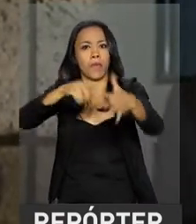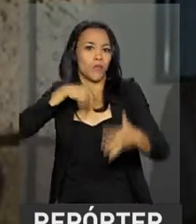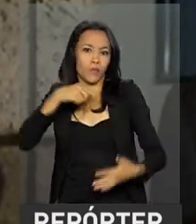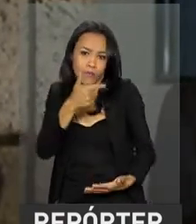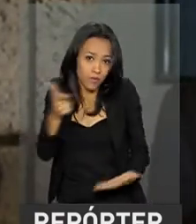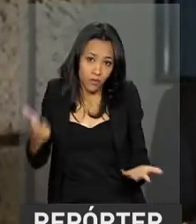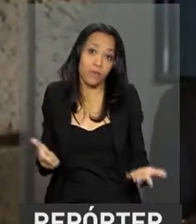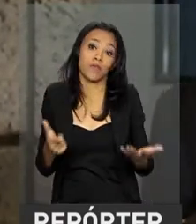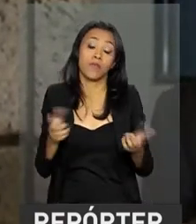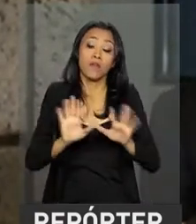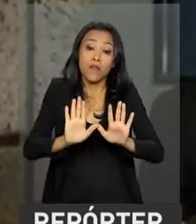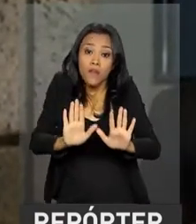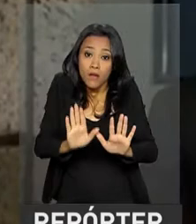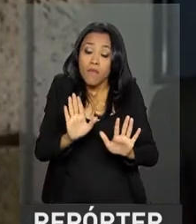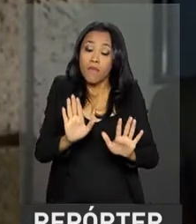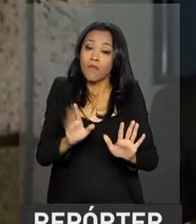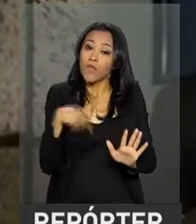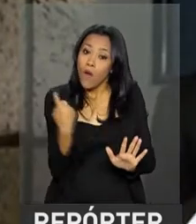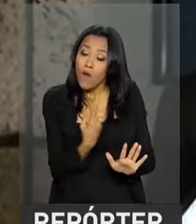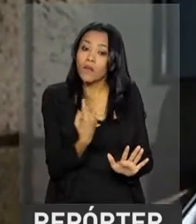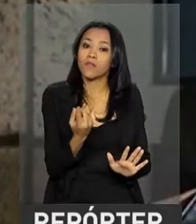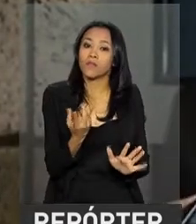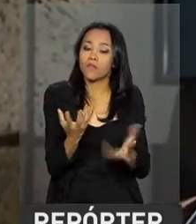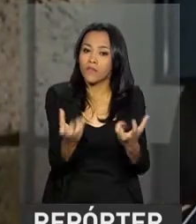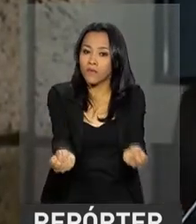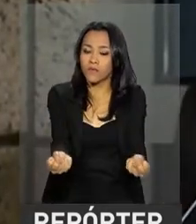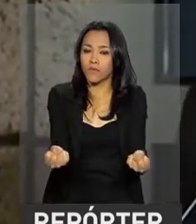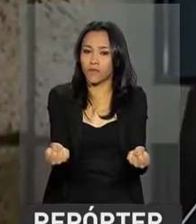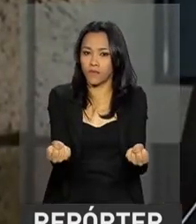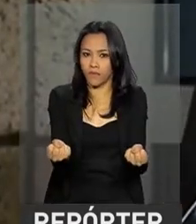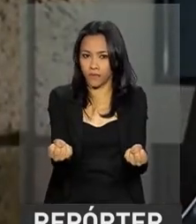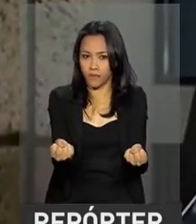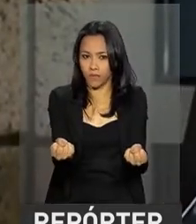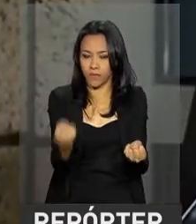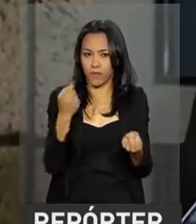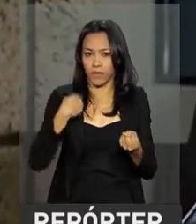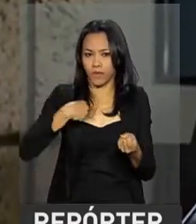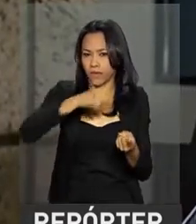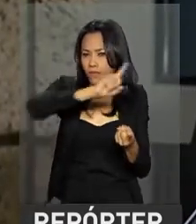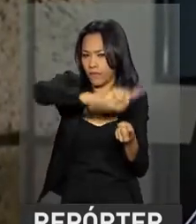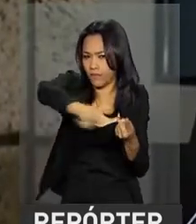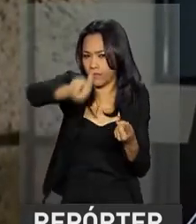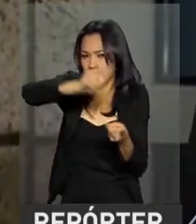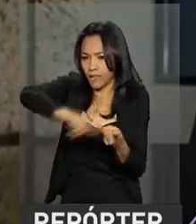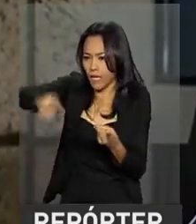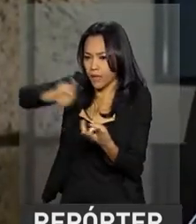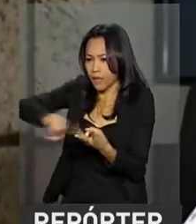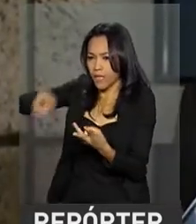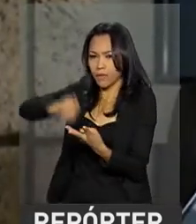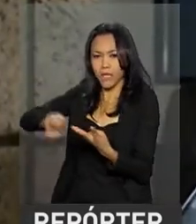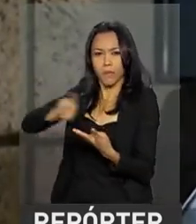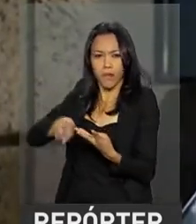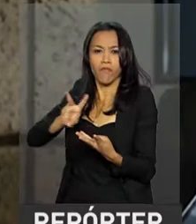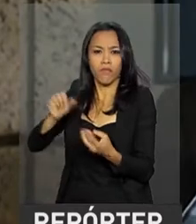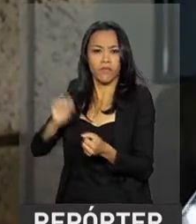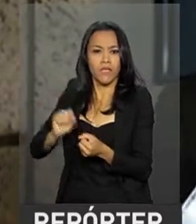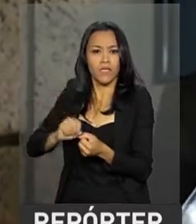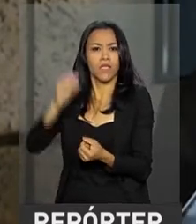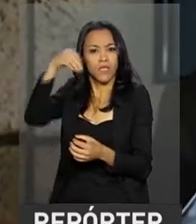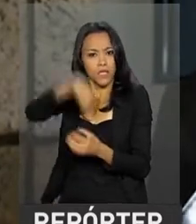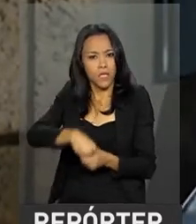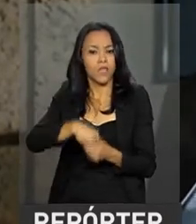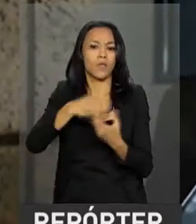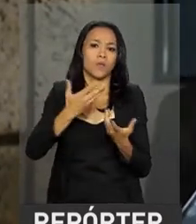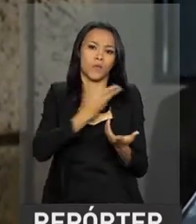nós vamos à escola independentemente de variações pontuais por aspectos específicos o